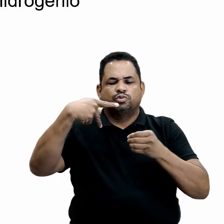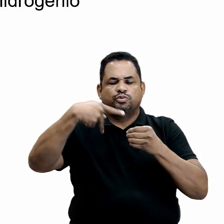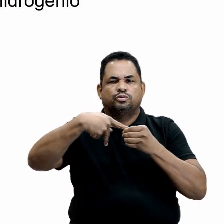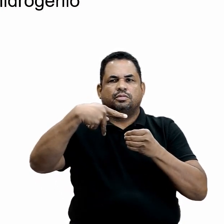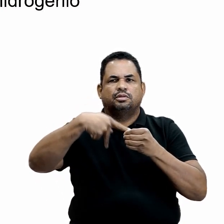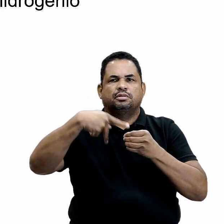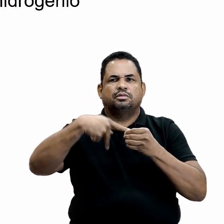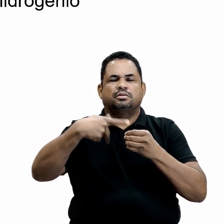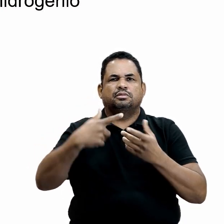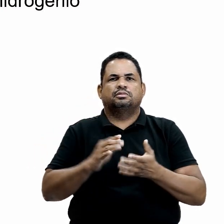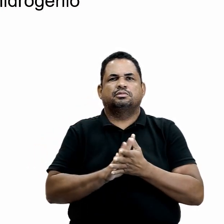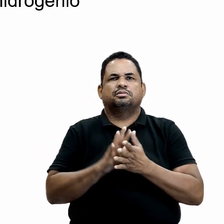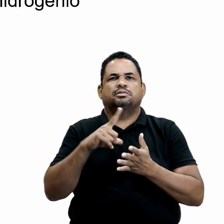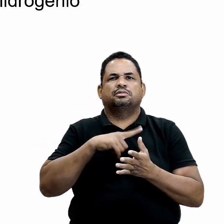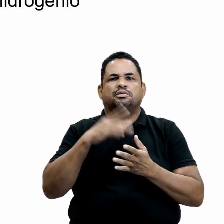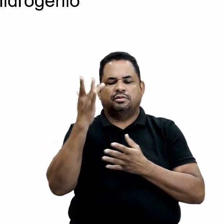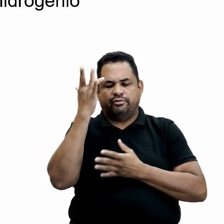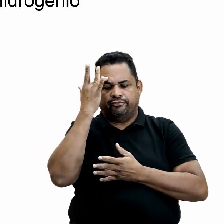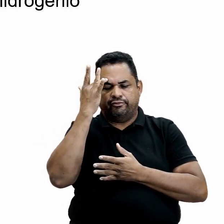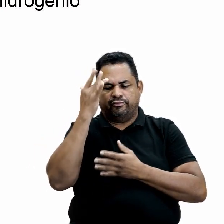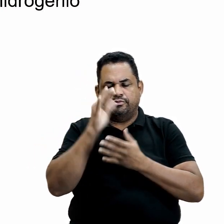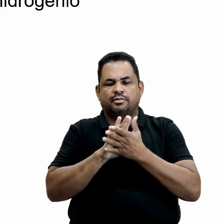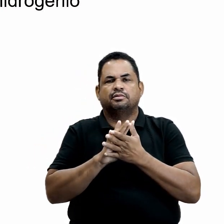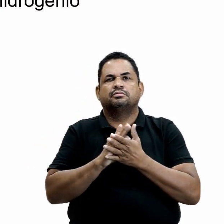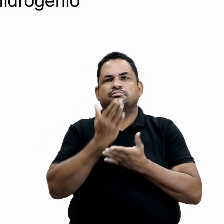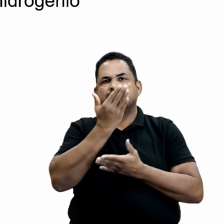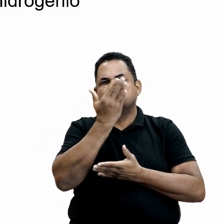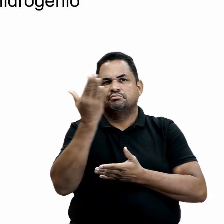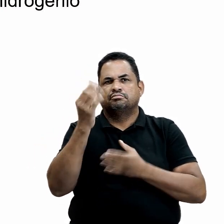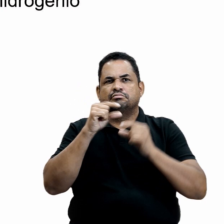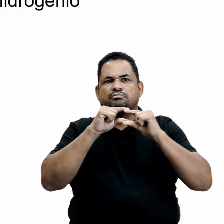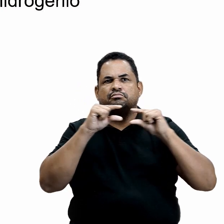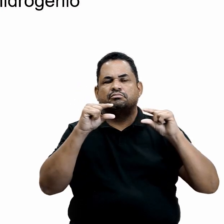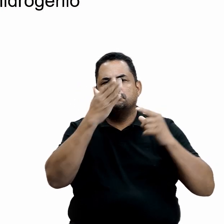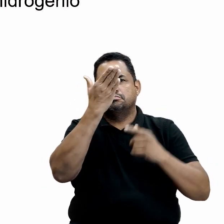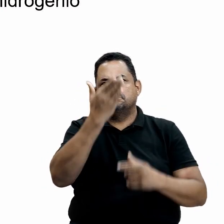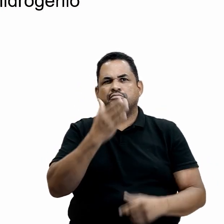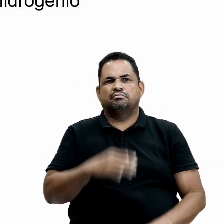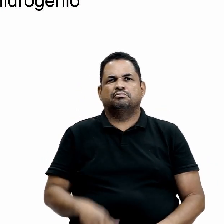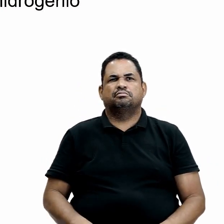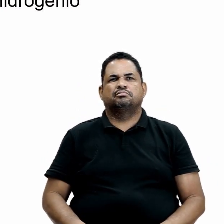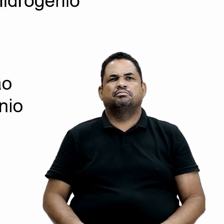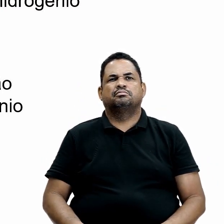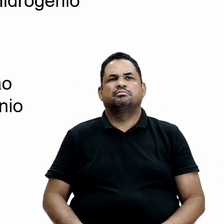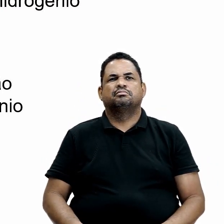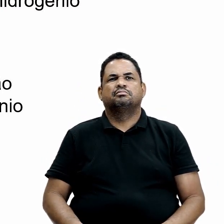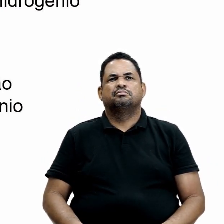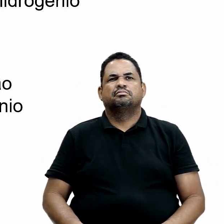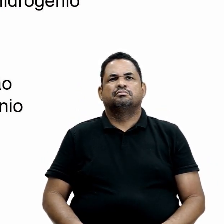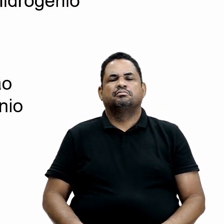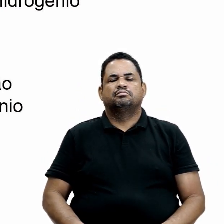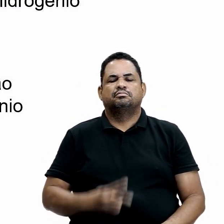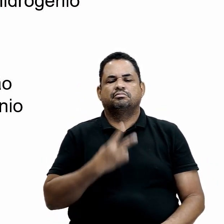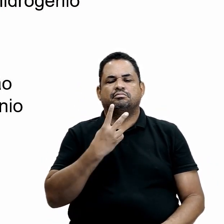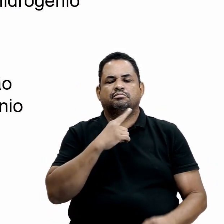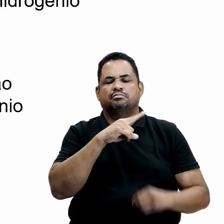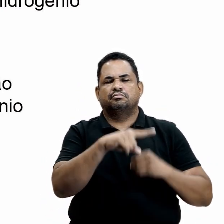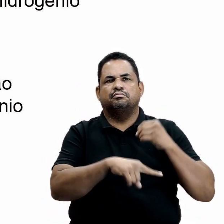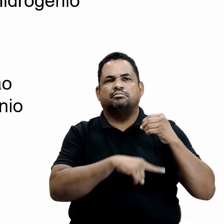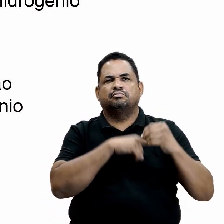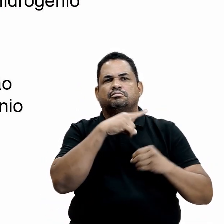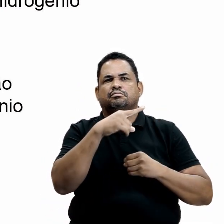uma fórmula da molécula desse gás, que ela é constituída por 2 átomos